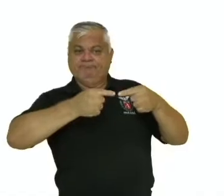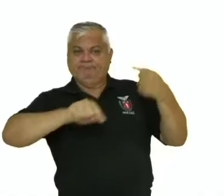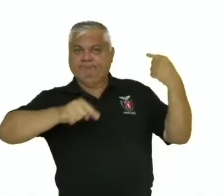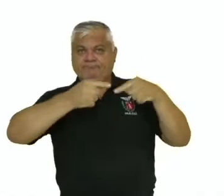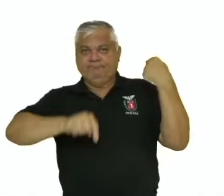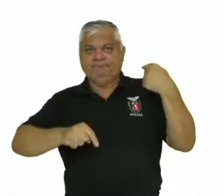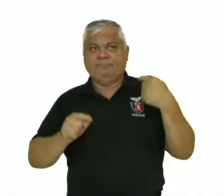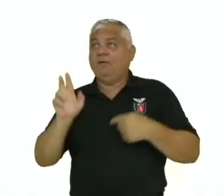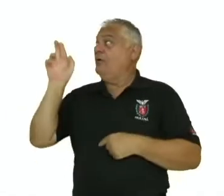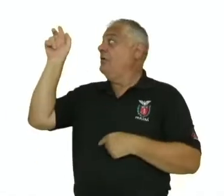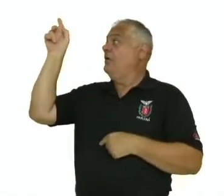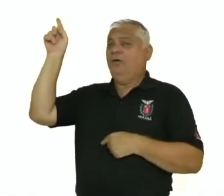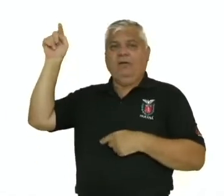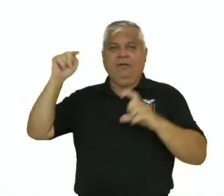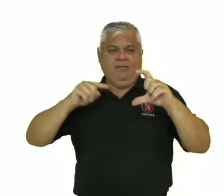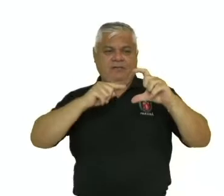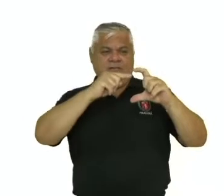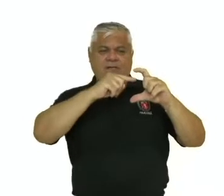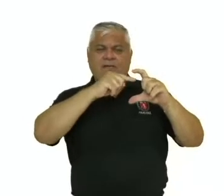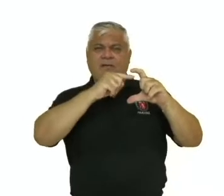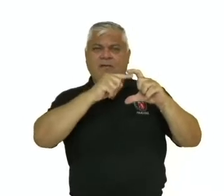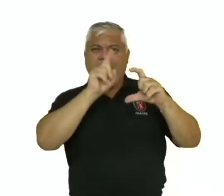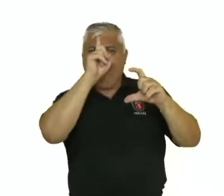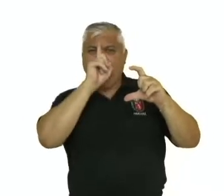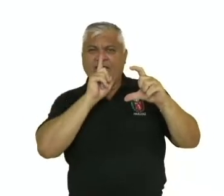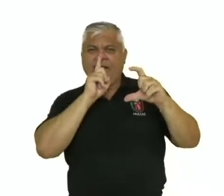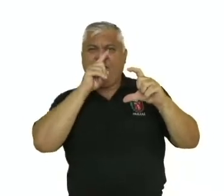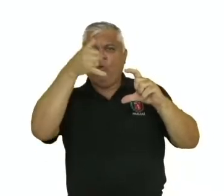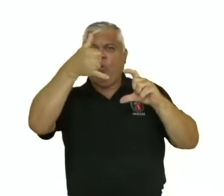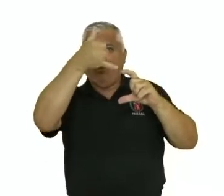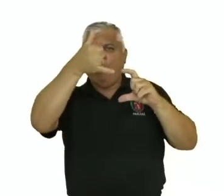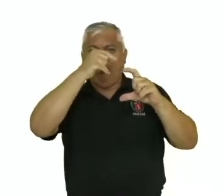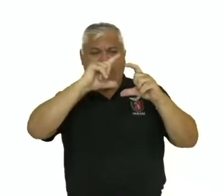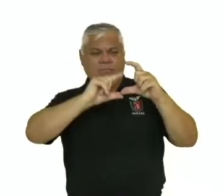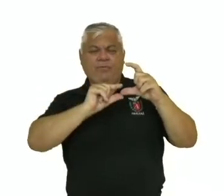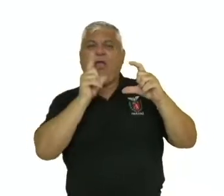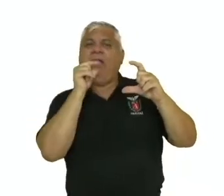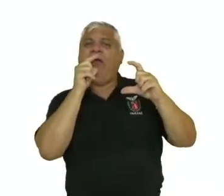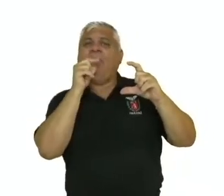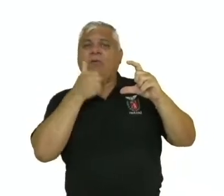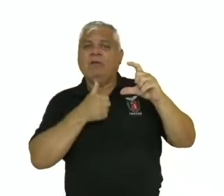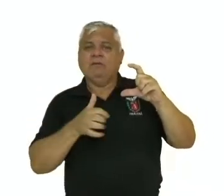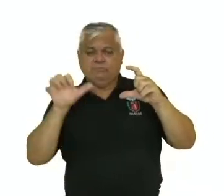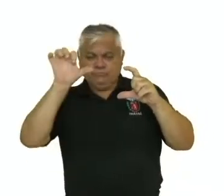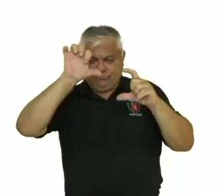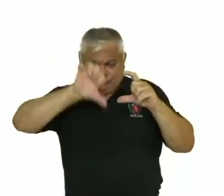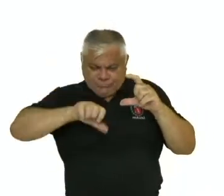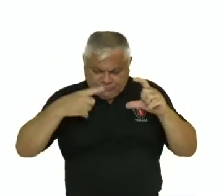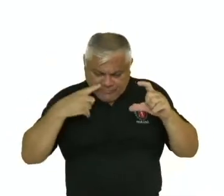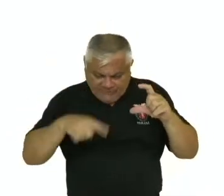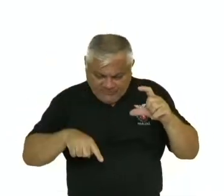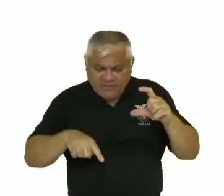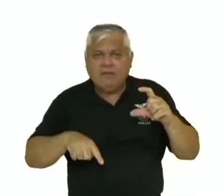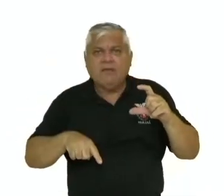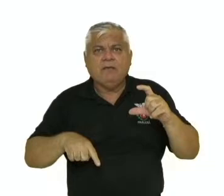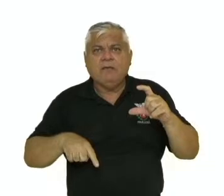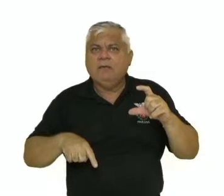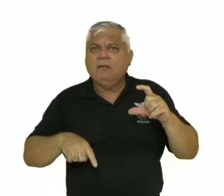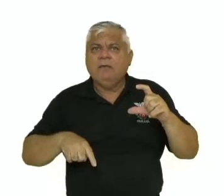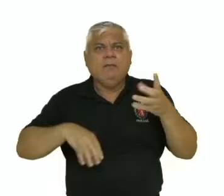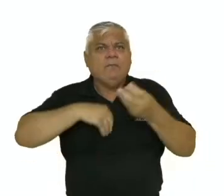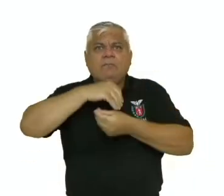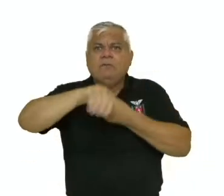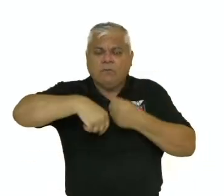aqui. Quem não fez já essa experiência? Pegou um copo com água e colocou um pouquinho de óleo de cozinha. Você pode